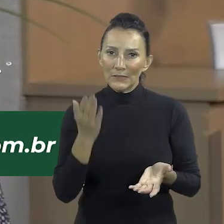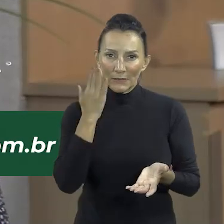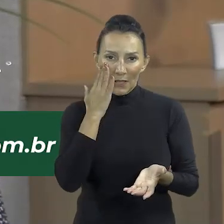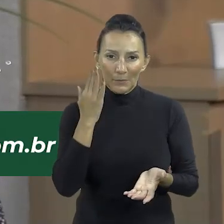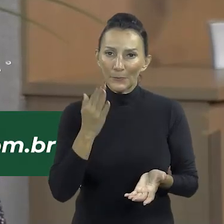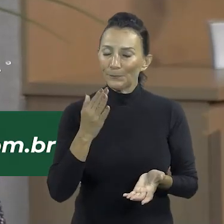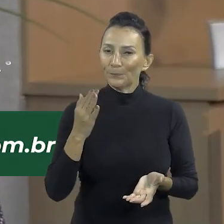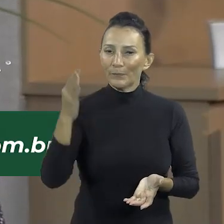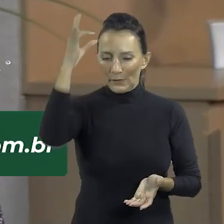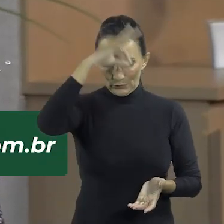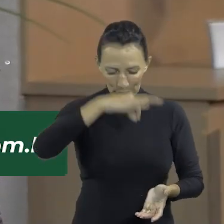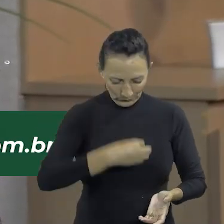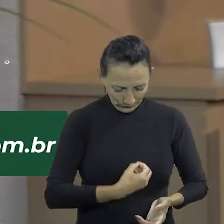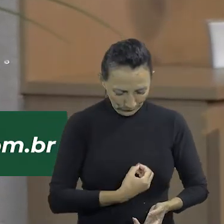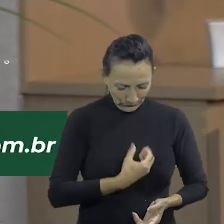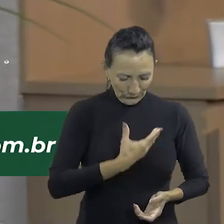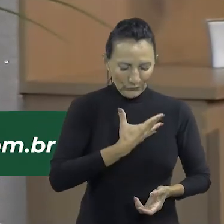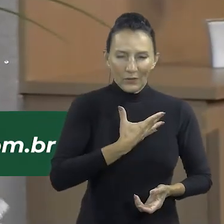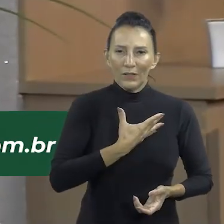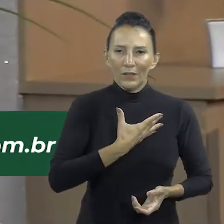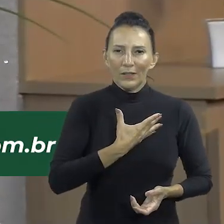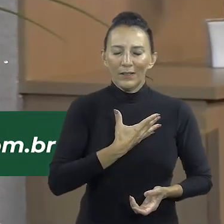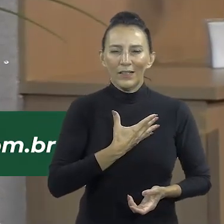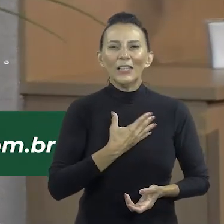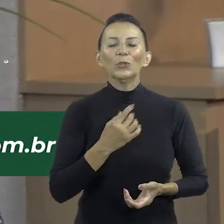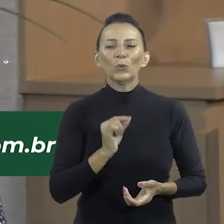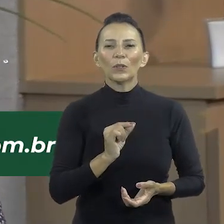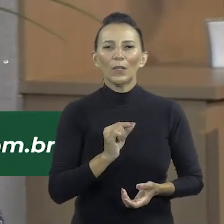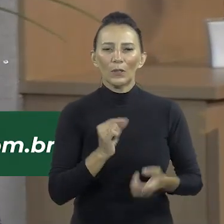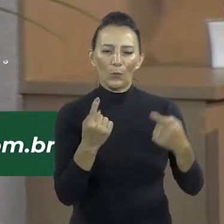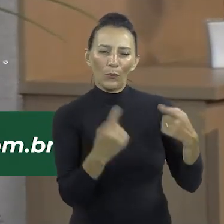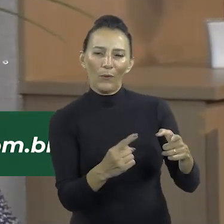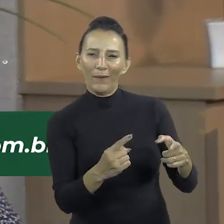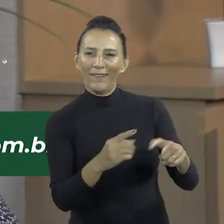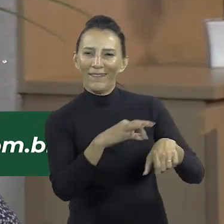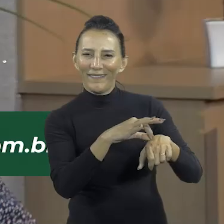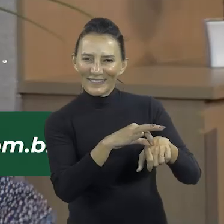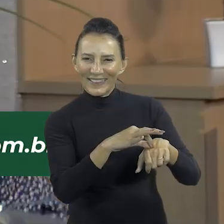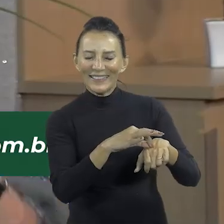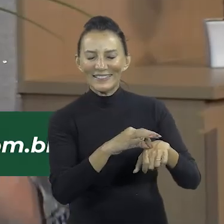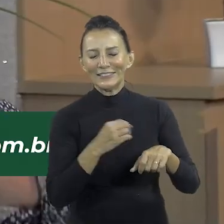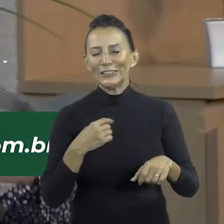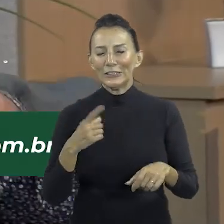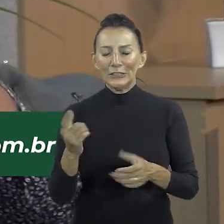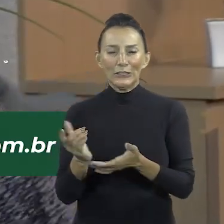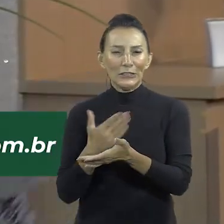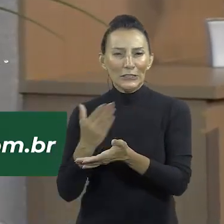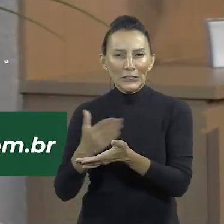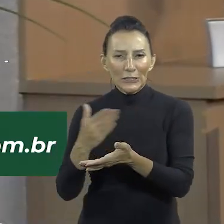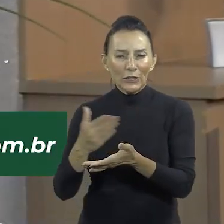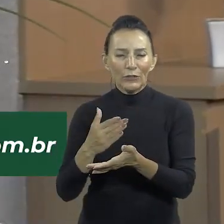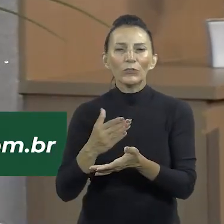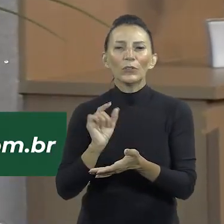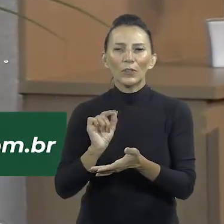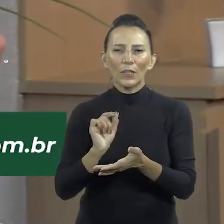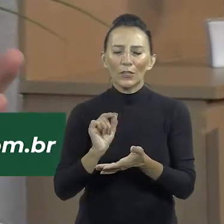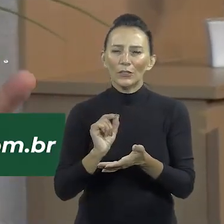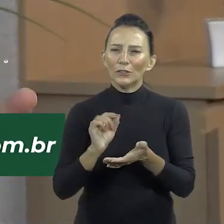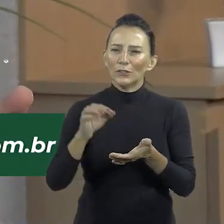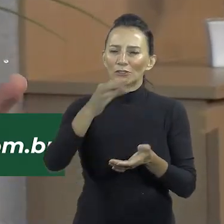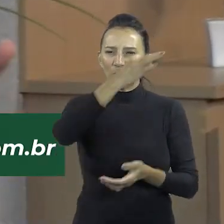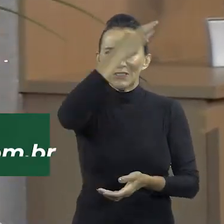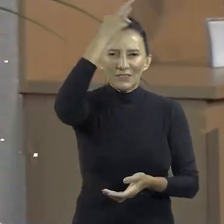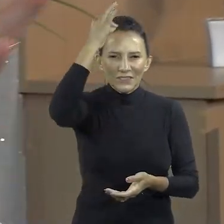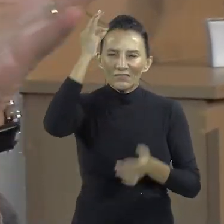Espírito Santo, e as obras da carne. E esse aqui, vida pelo Espírito Santo, a transformação que houve em